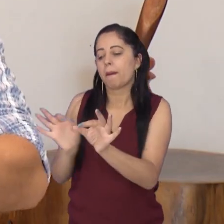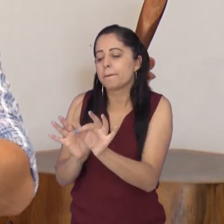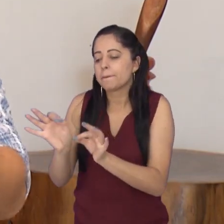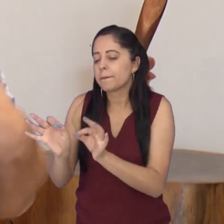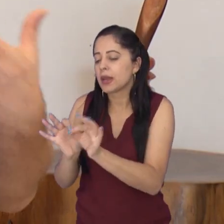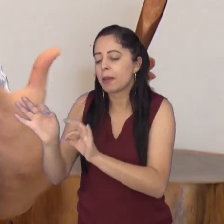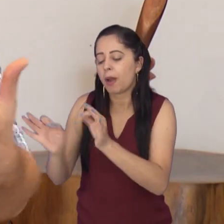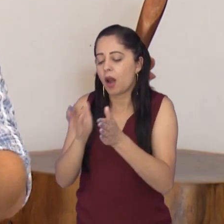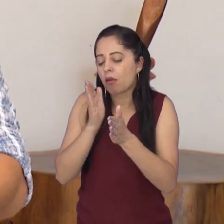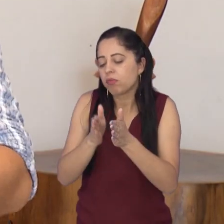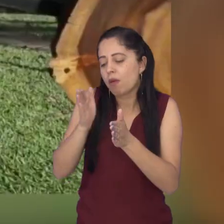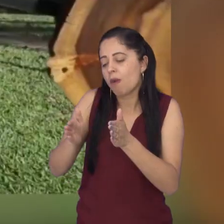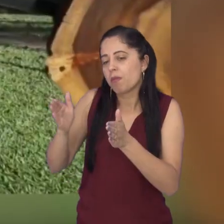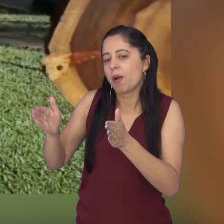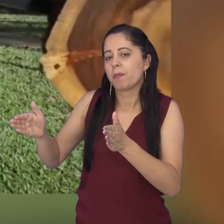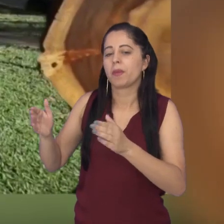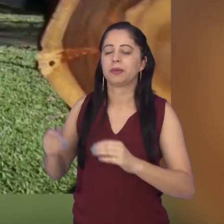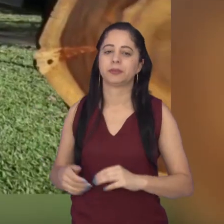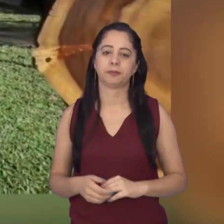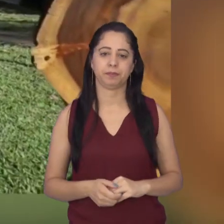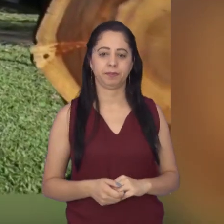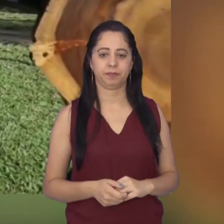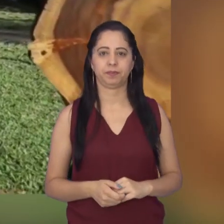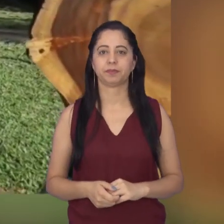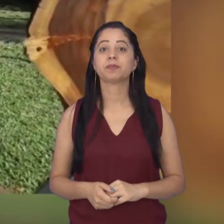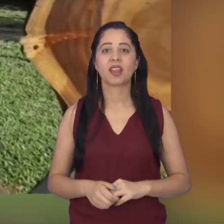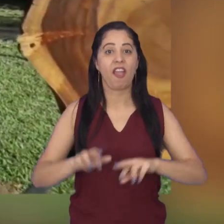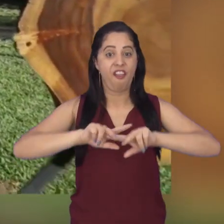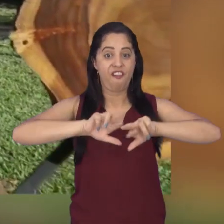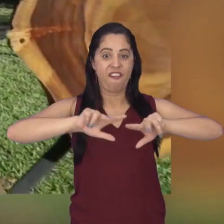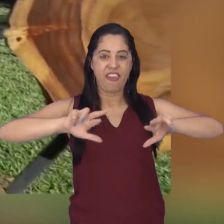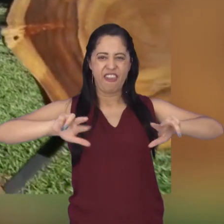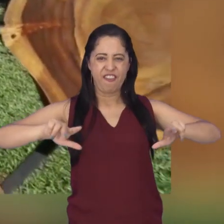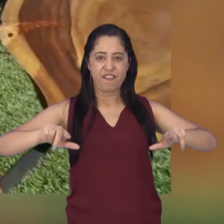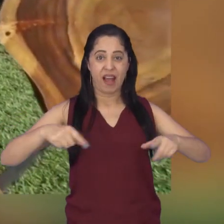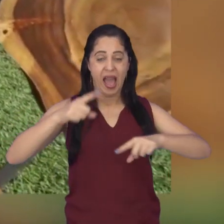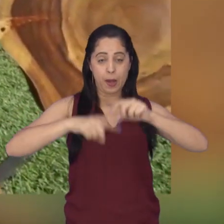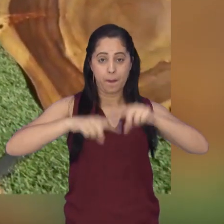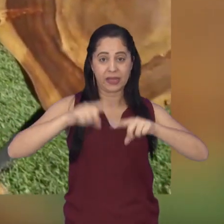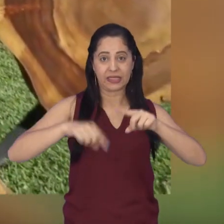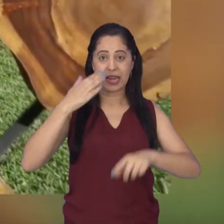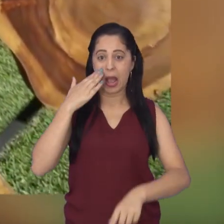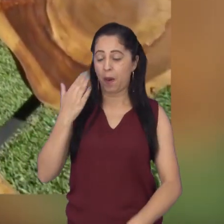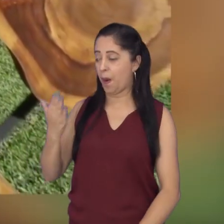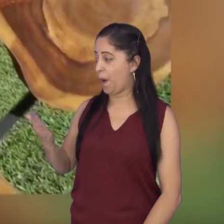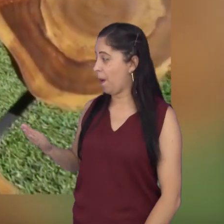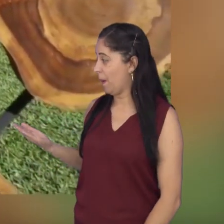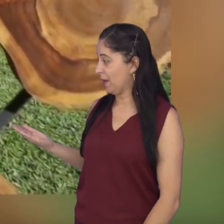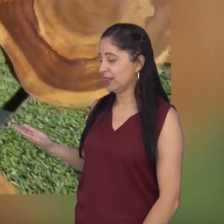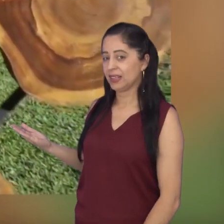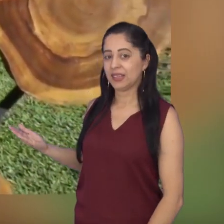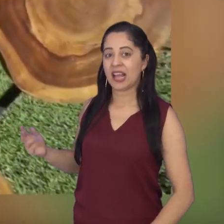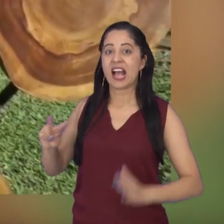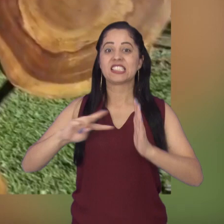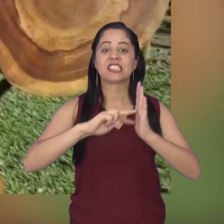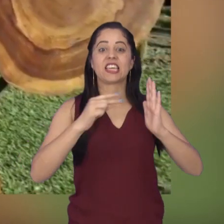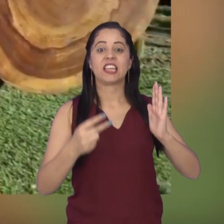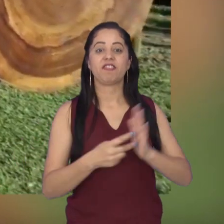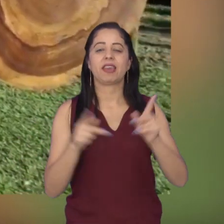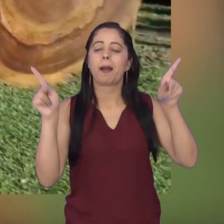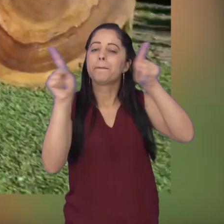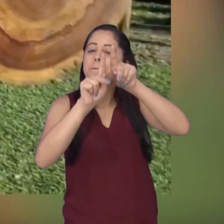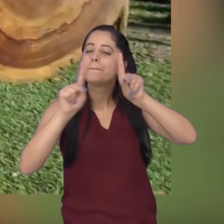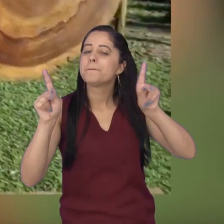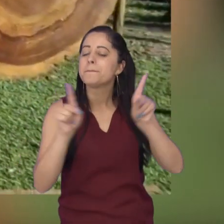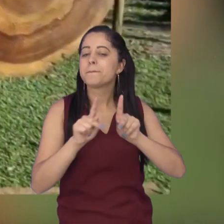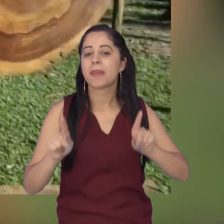muito a pena pela filosofia. Entre as inúmeras peças, o Bruno produziu uma obra pela paz. A estrutura,